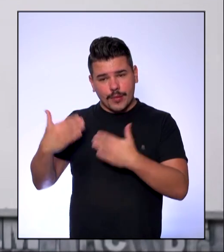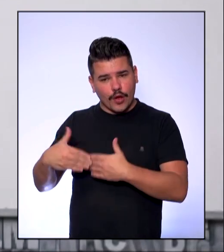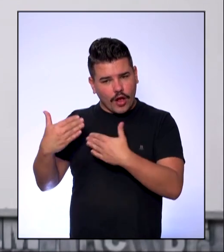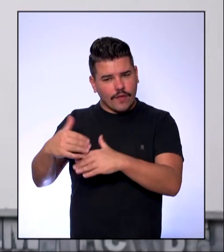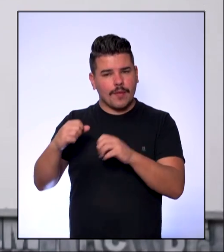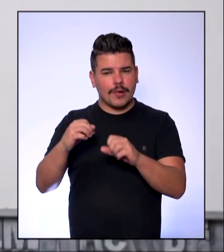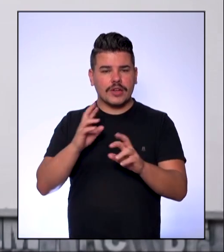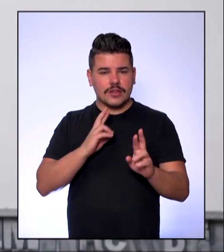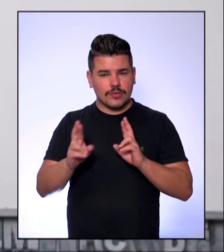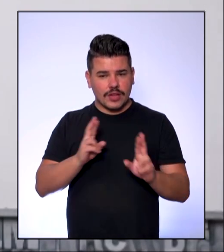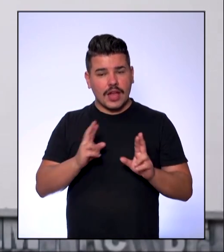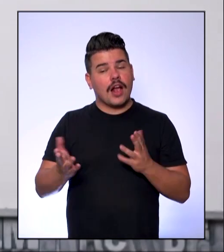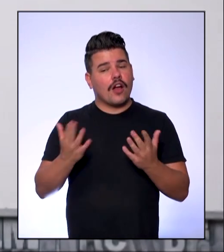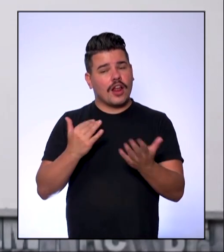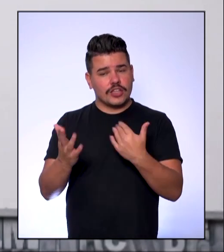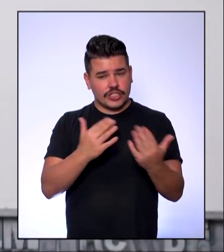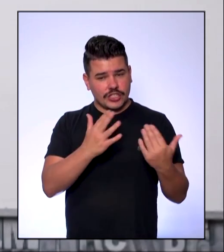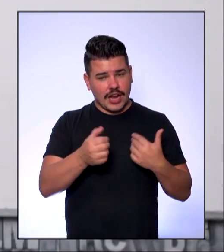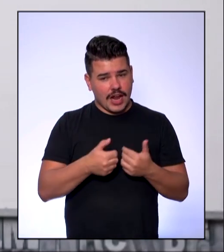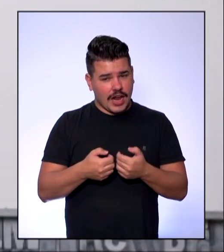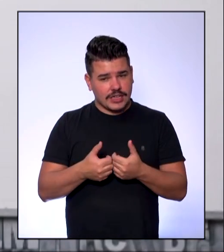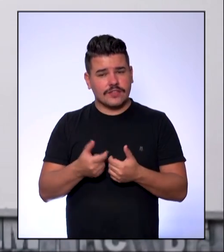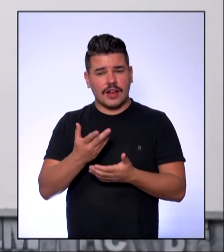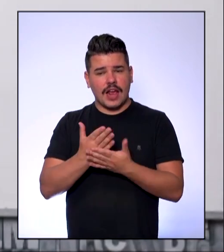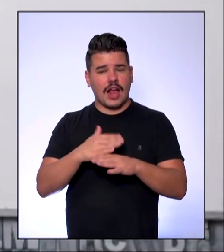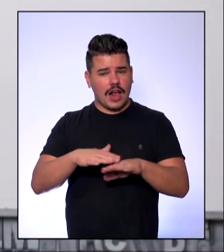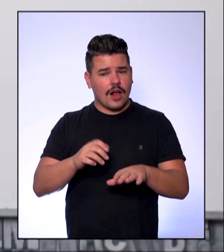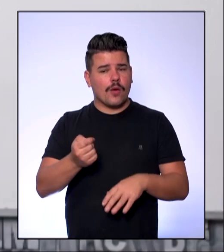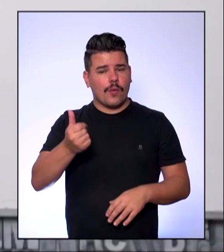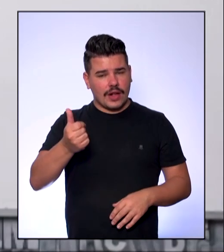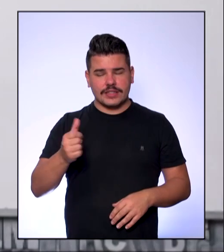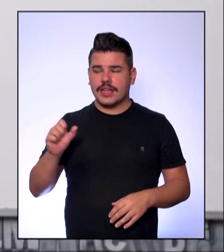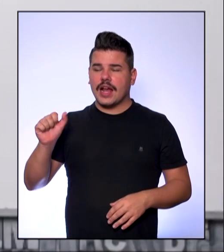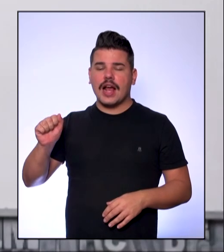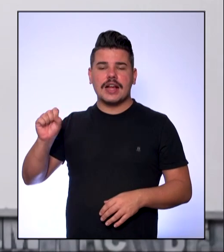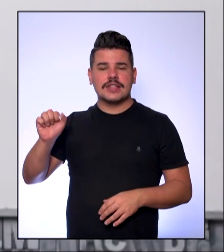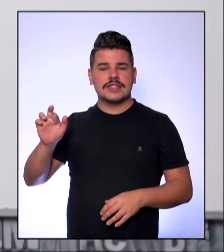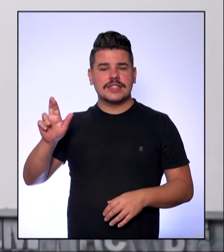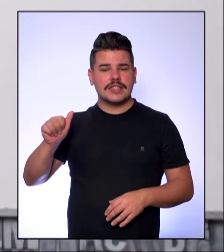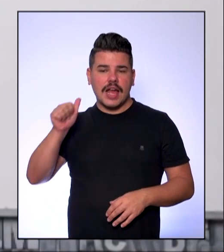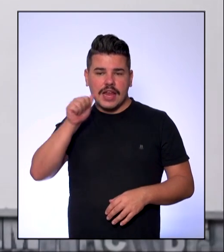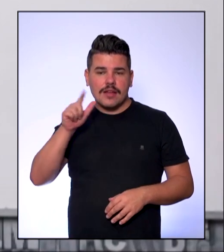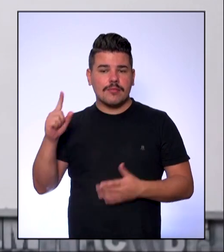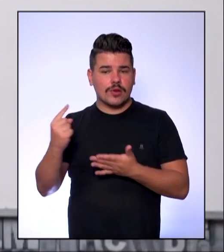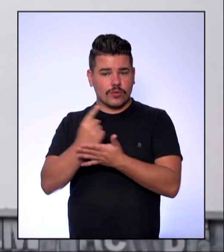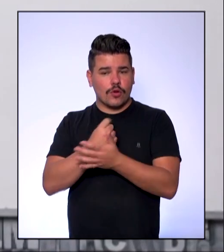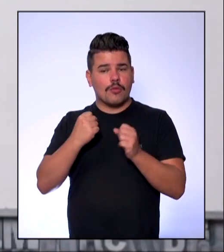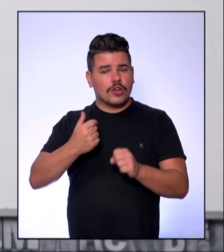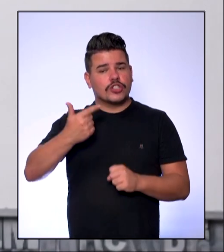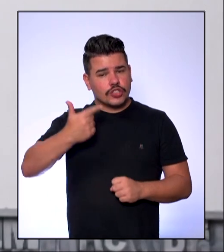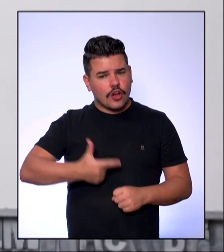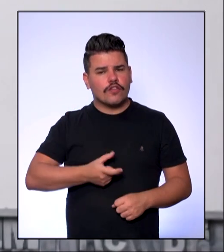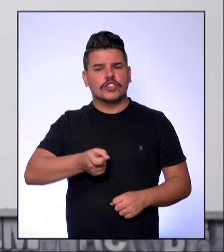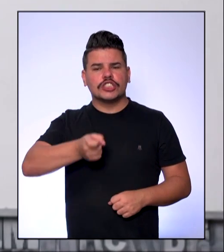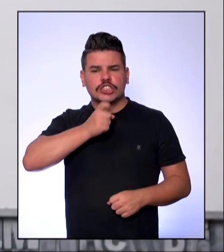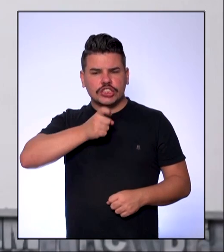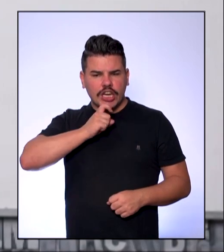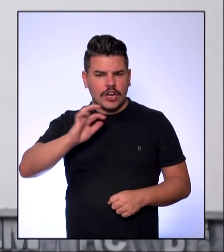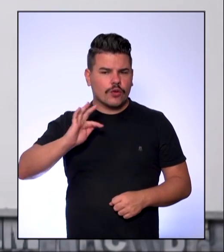o chat pela última vez, nós vamos encerrar já. A Sara perguntou se é possível ter uma nova era da era